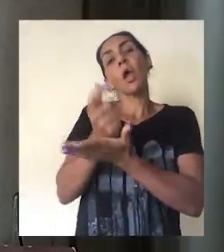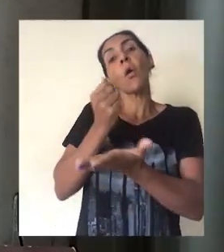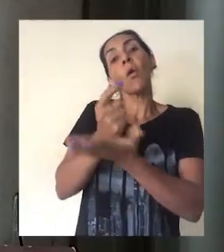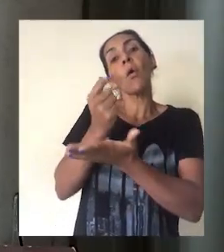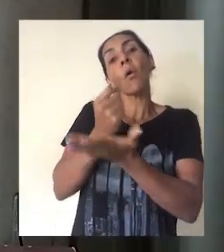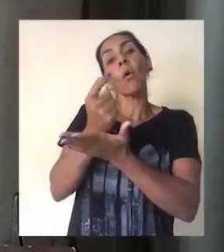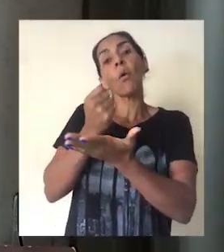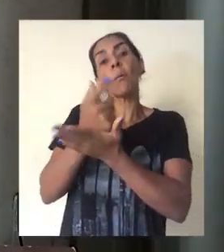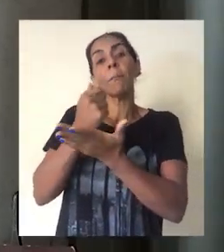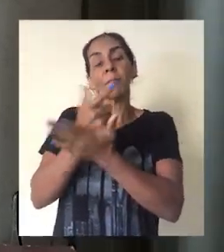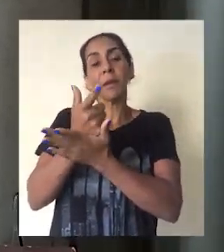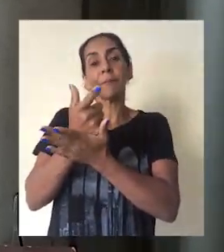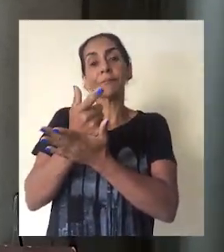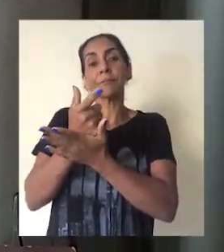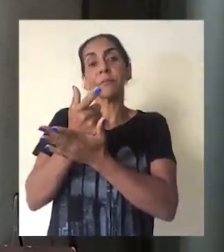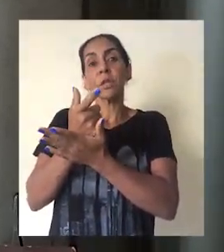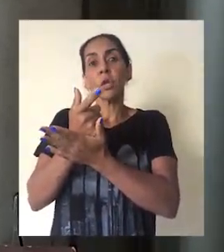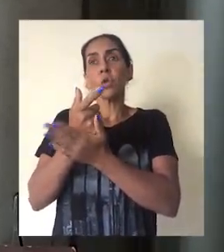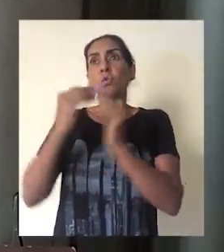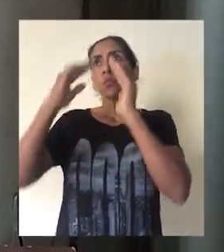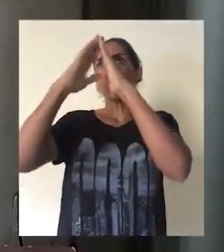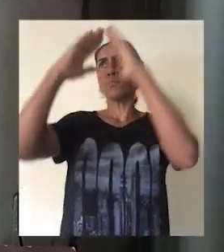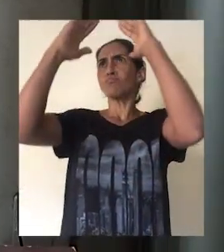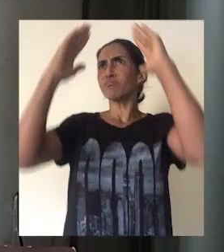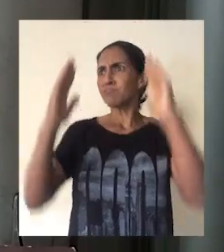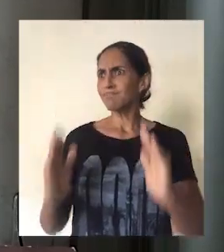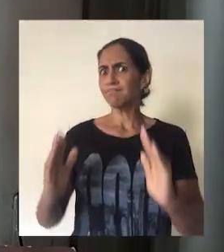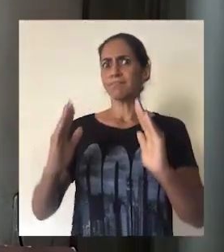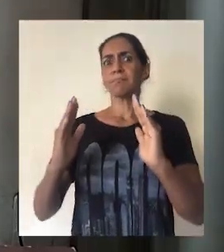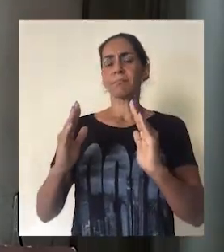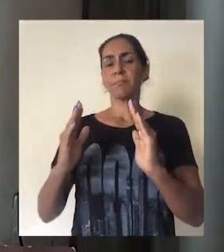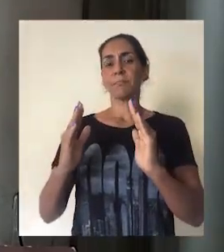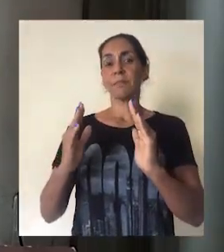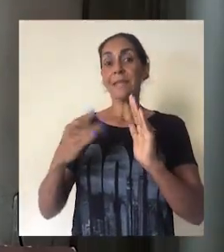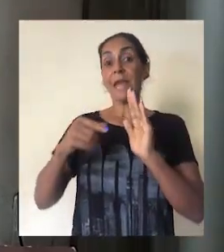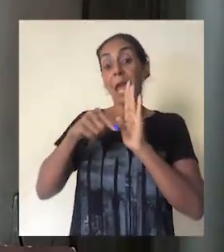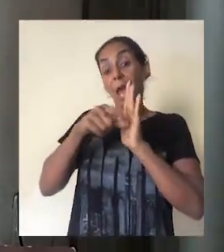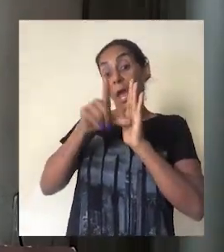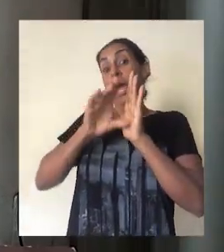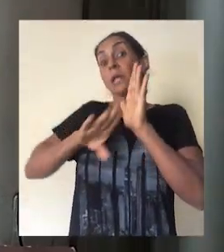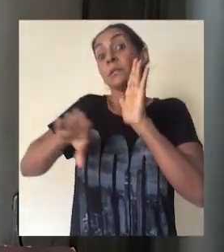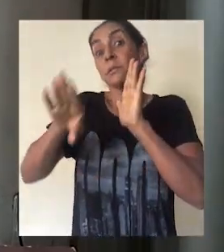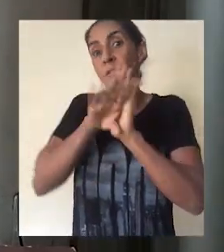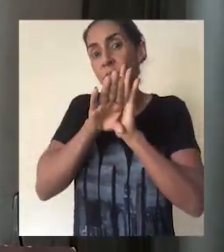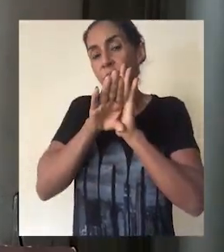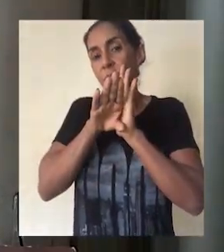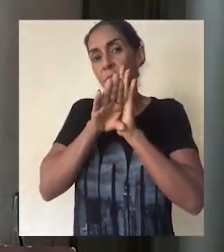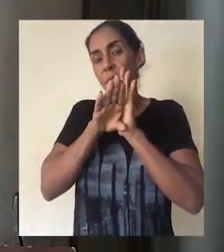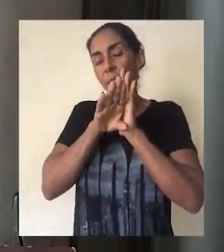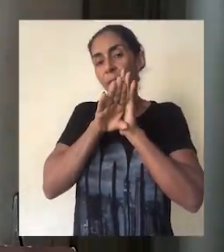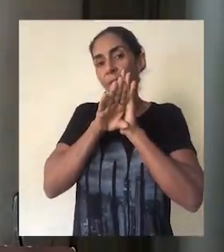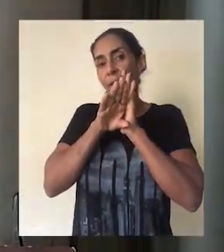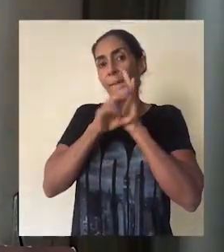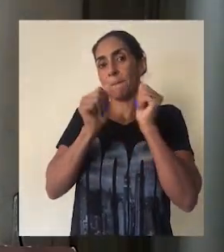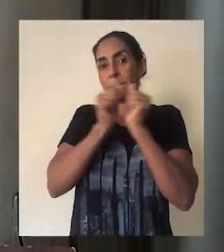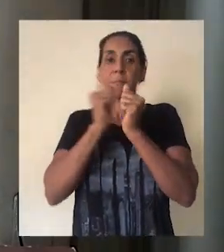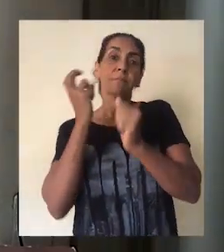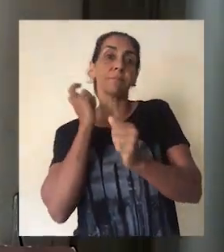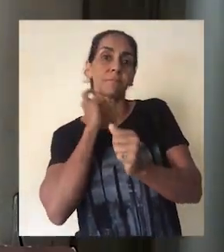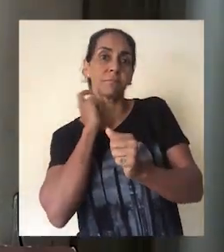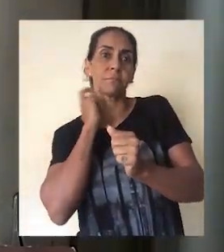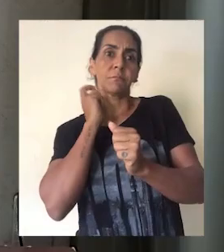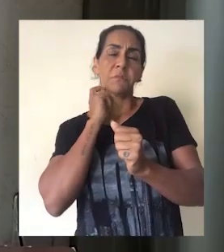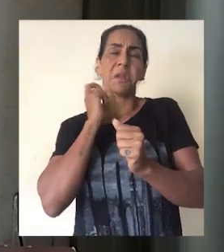Transilvânia, e recebe o Jonathan Harker como seu hóspede. Antes de chegar ao castelo de Drácula, Harker já se vê aí várias vezes